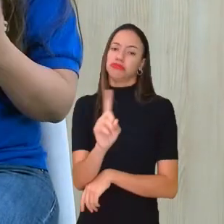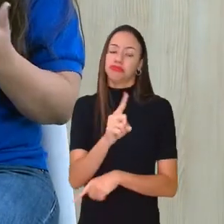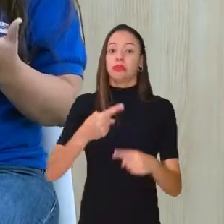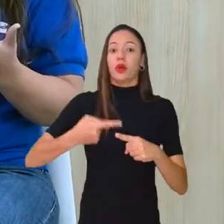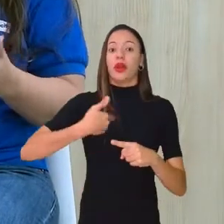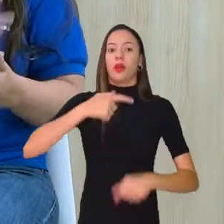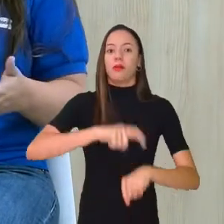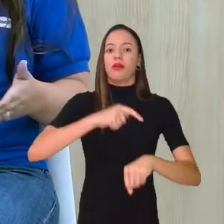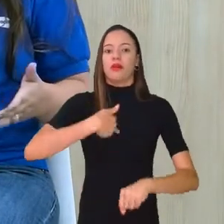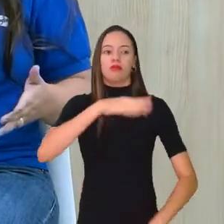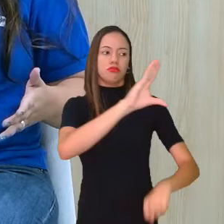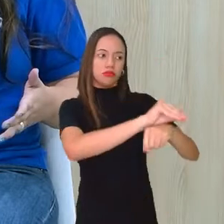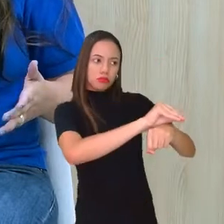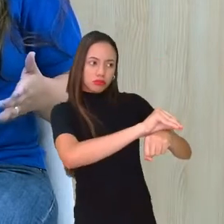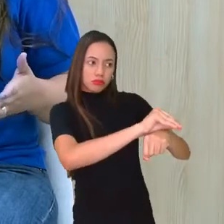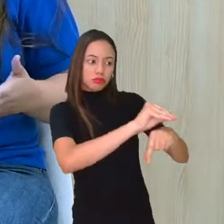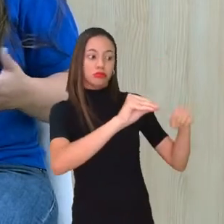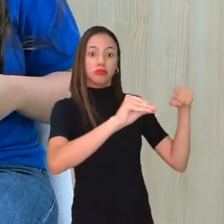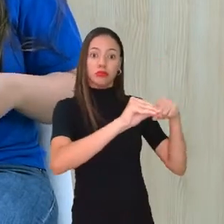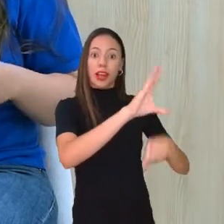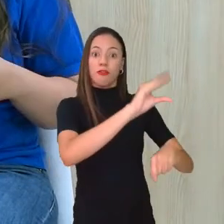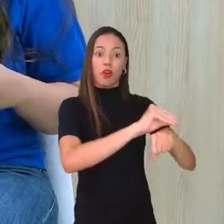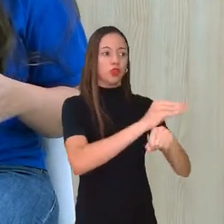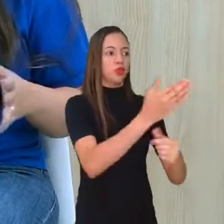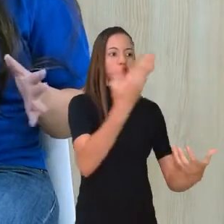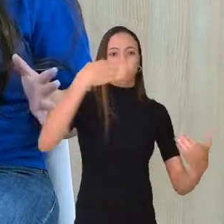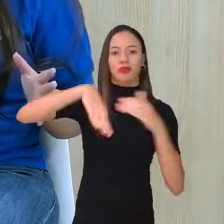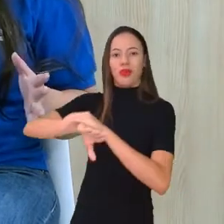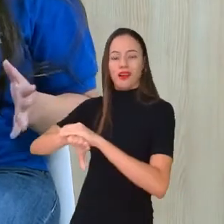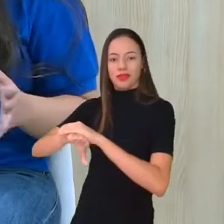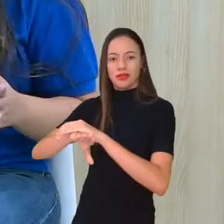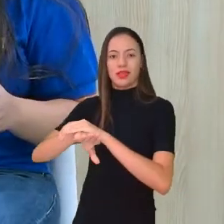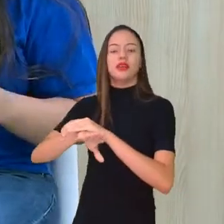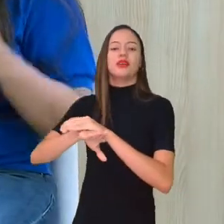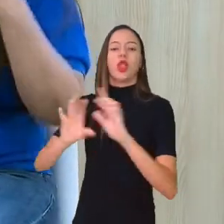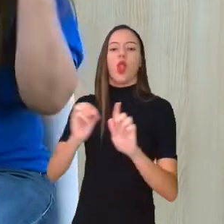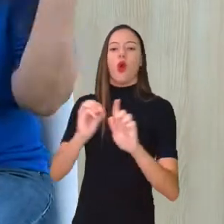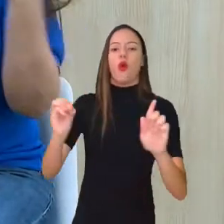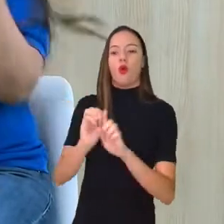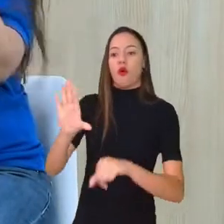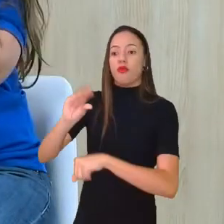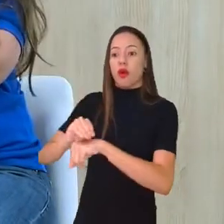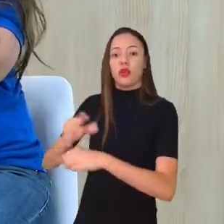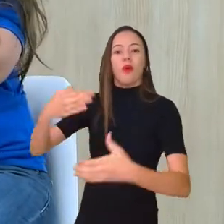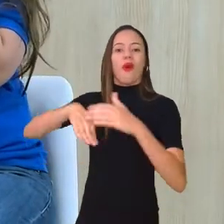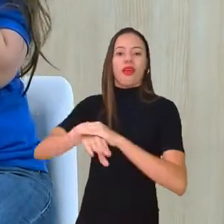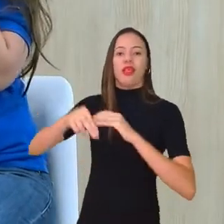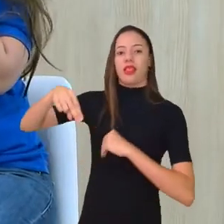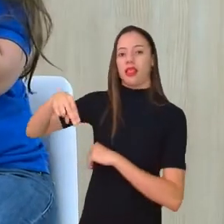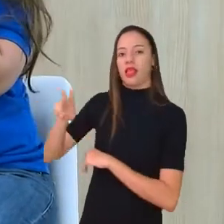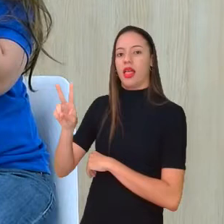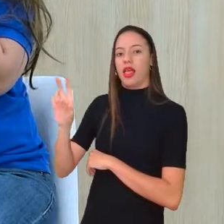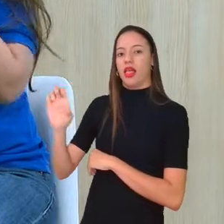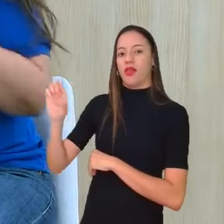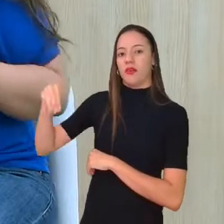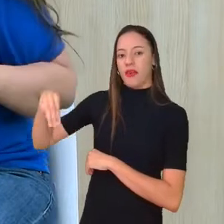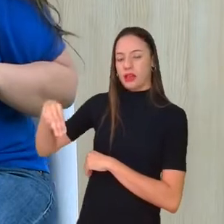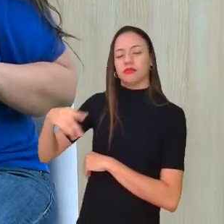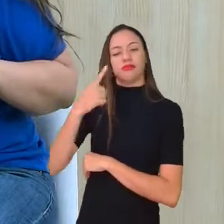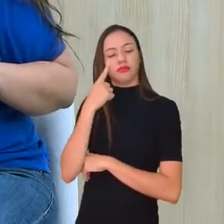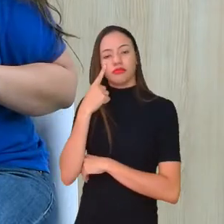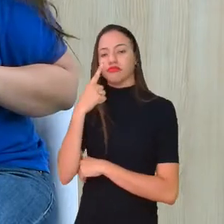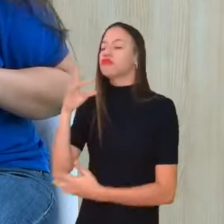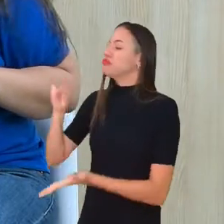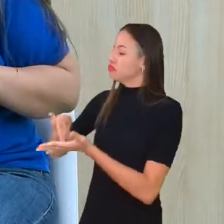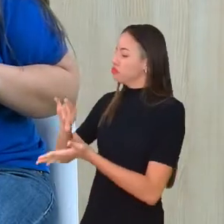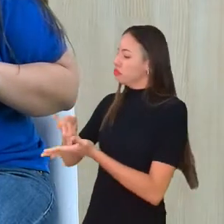que eu tiro, ele já joga para o Google Fotos. Fica na nuvem, né, Tiago? Exatamente. E você observa, né? Ou seja, as fotos, quando